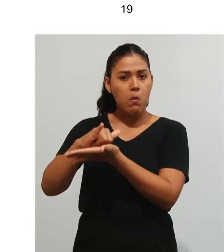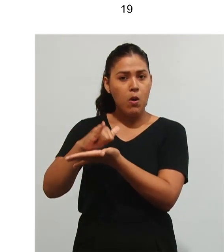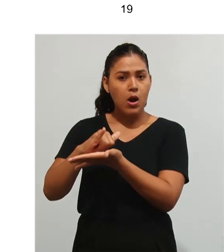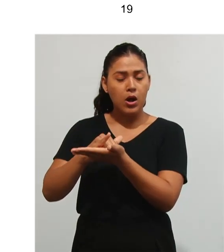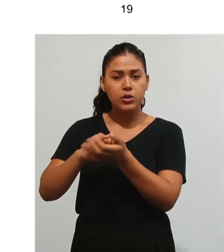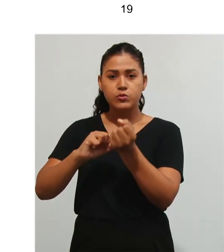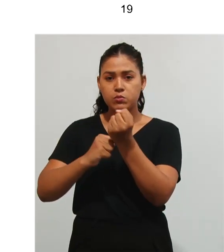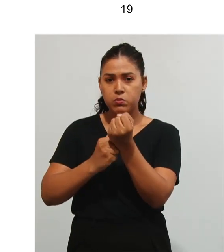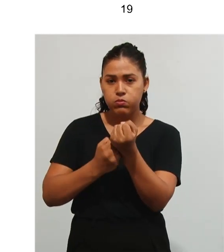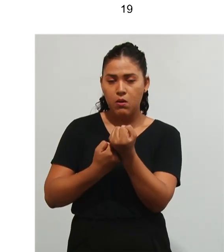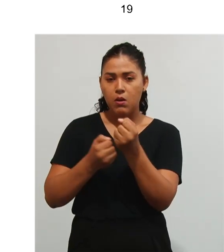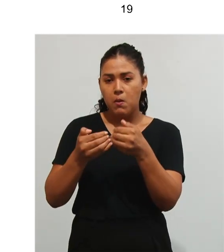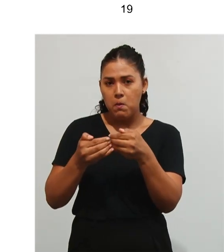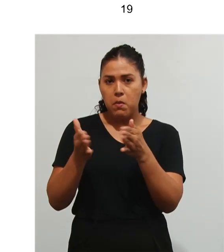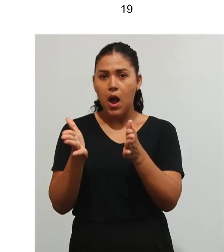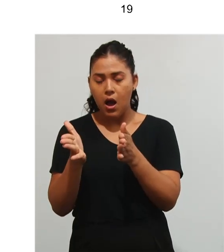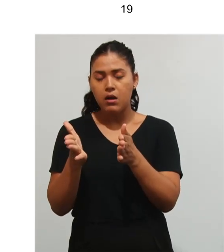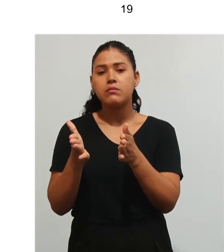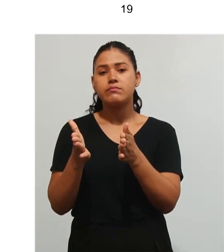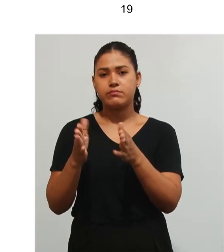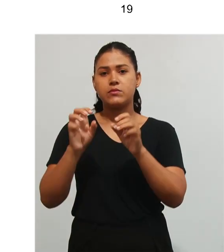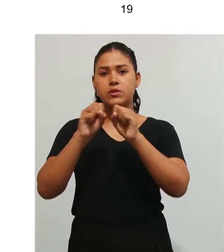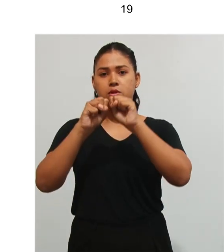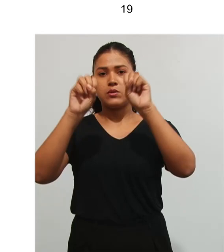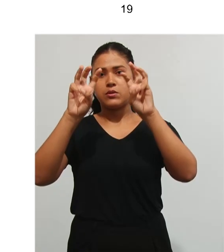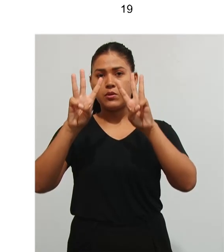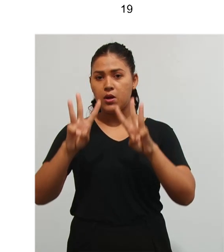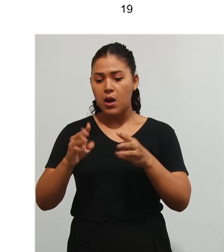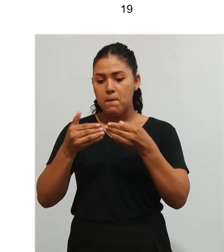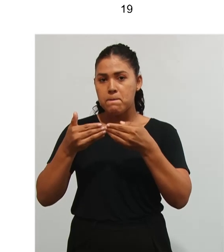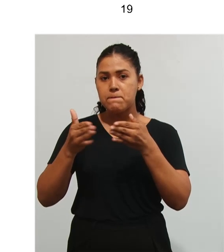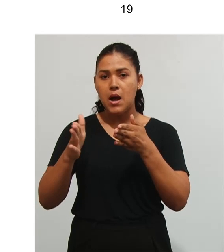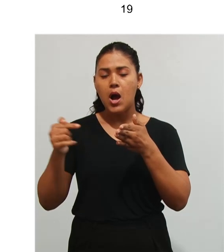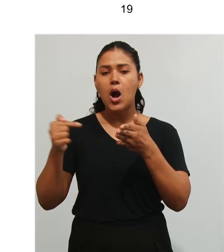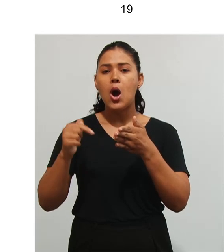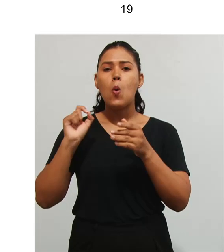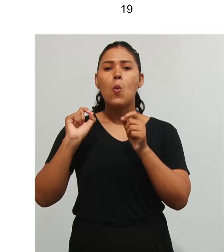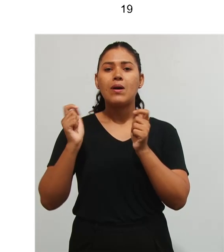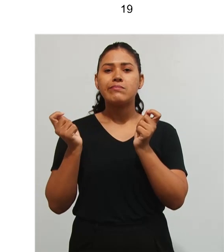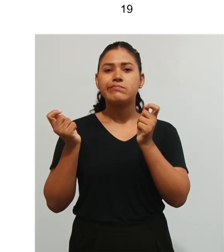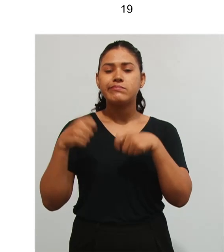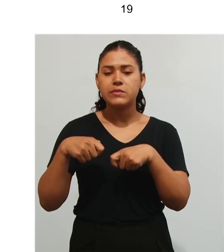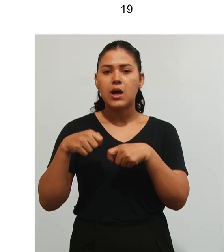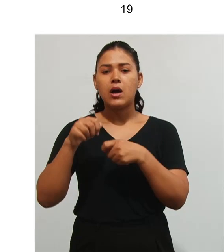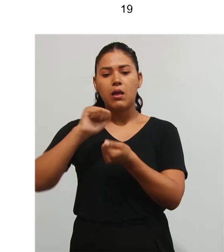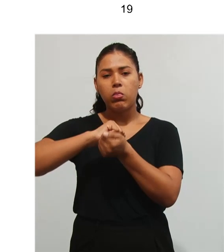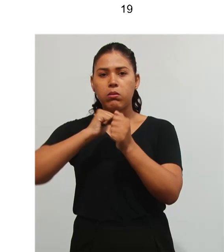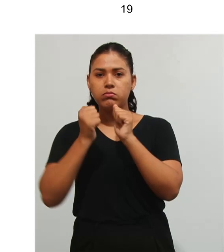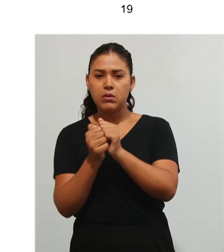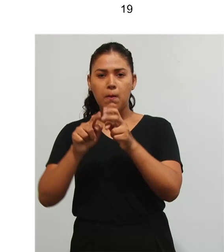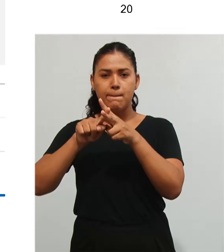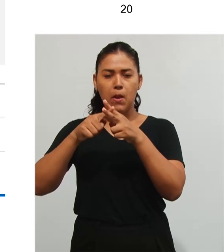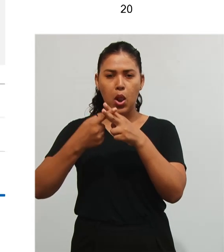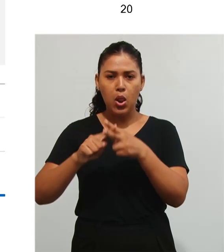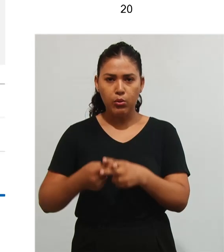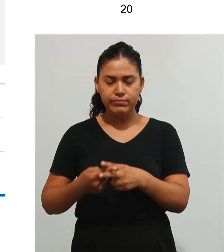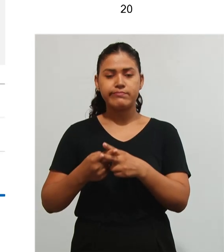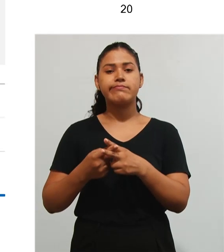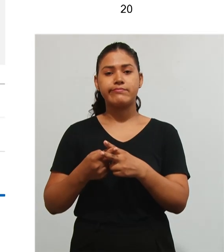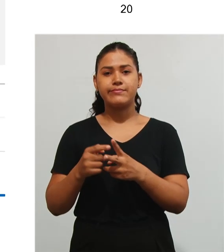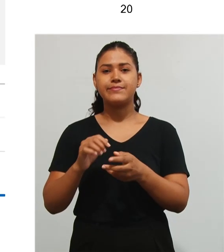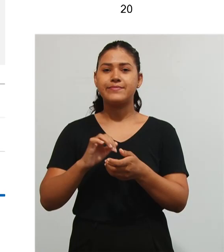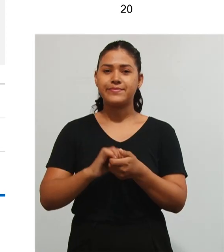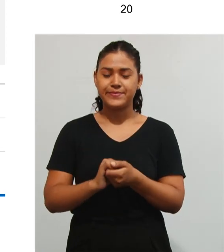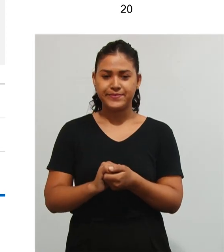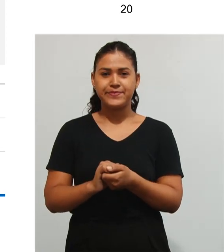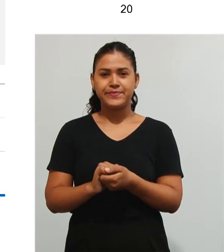nos chamados softwares open source, né, que são aqueles que possuem o código-fonte aberto.